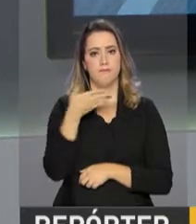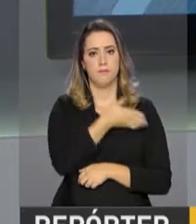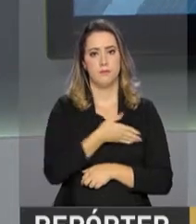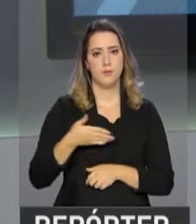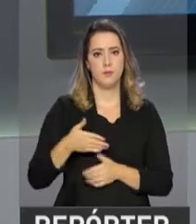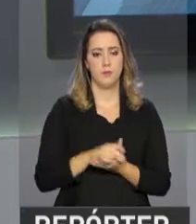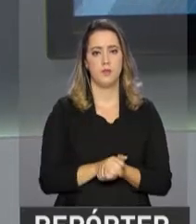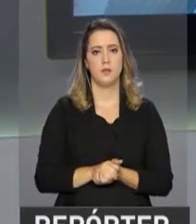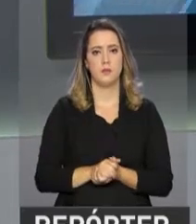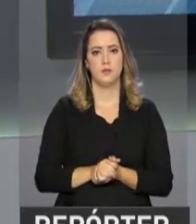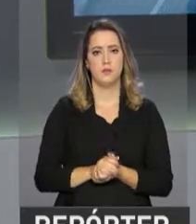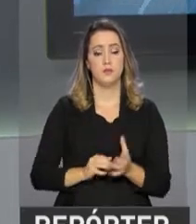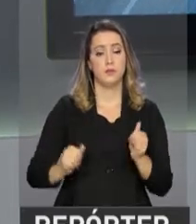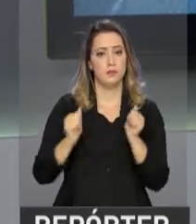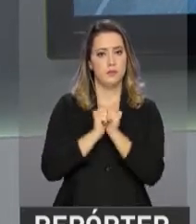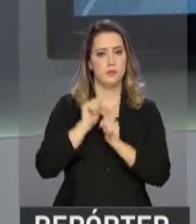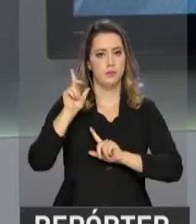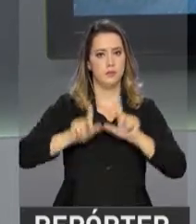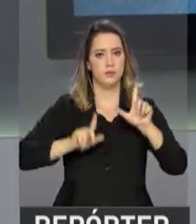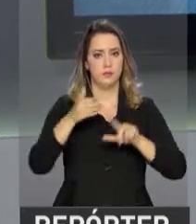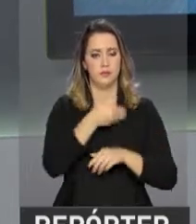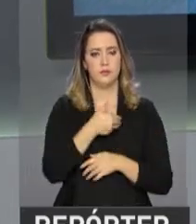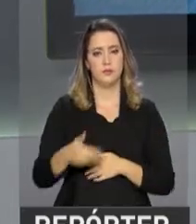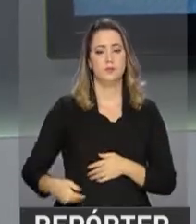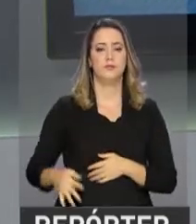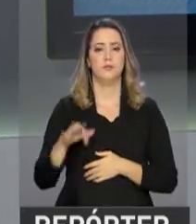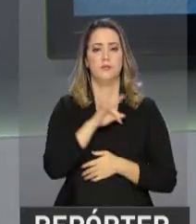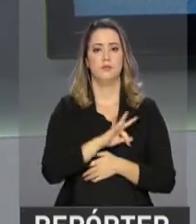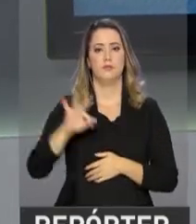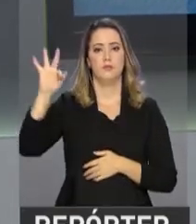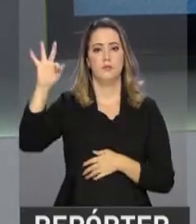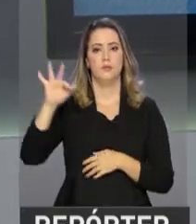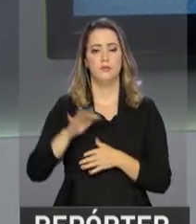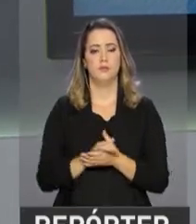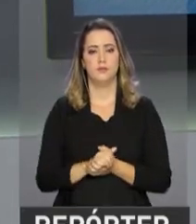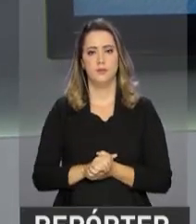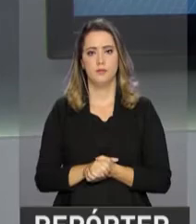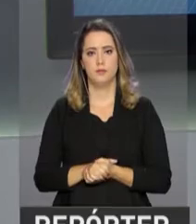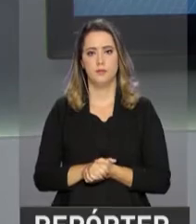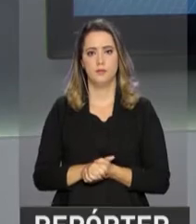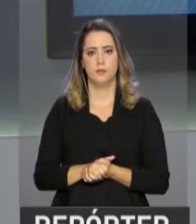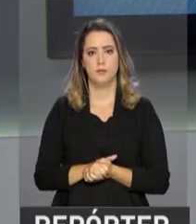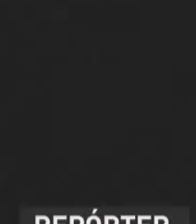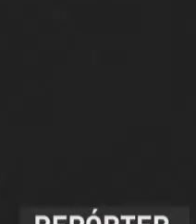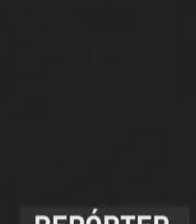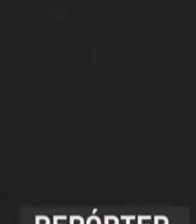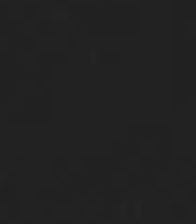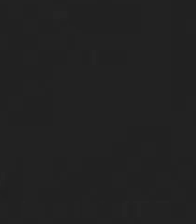NBR na internet. Continue com a gente aqui na NBR, a TV do Governo Federal.